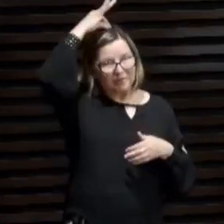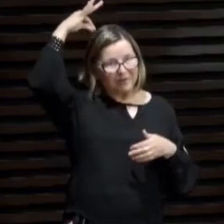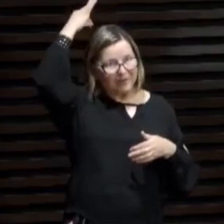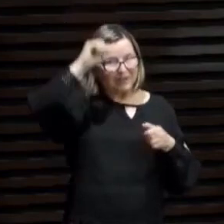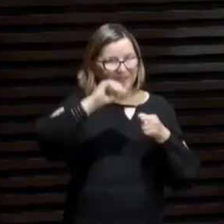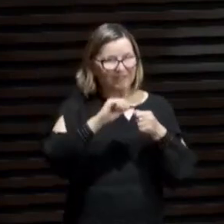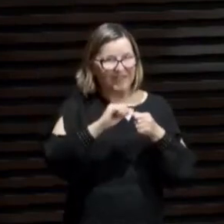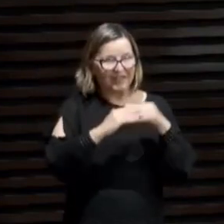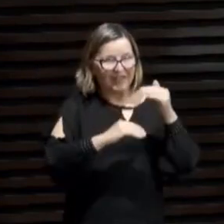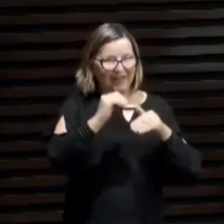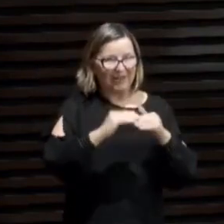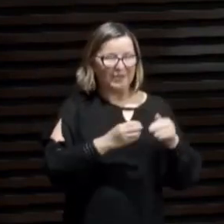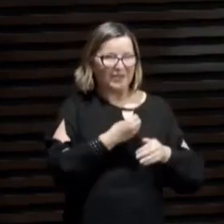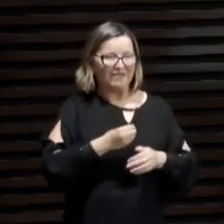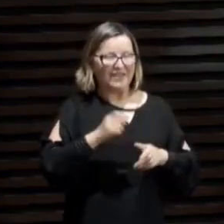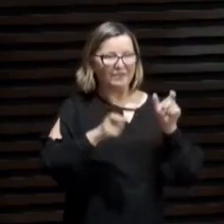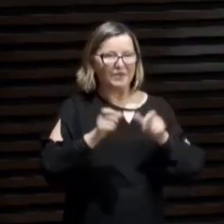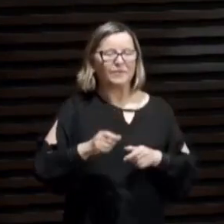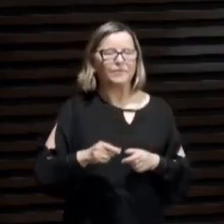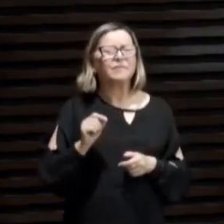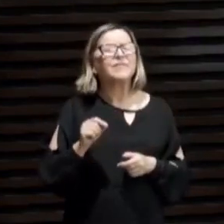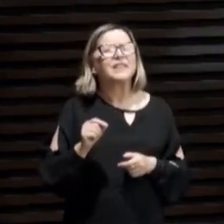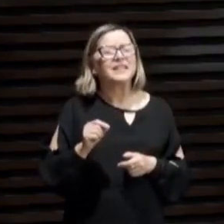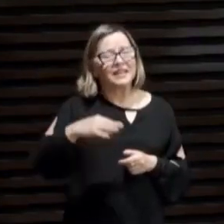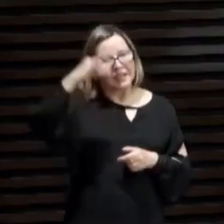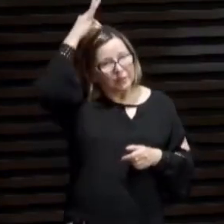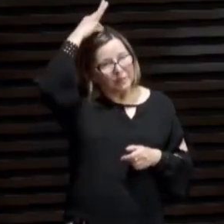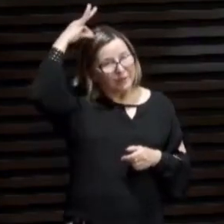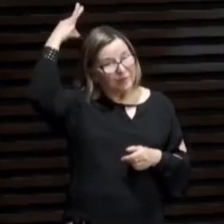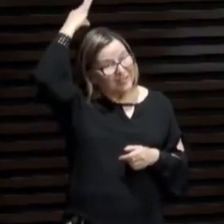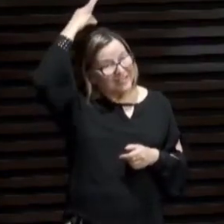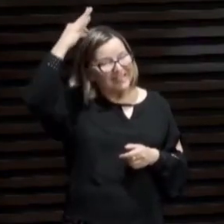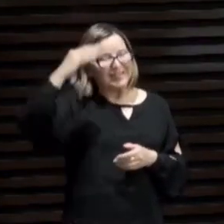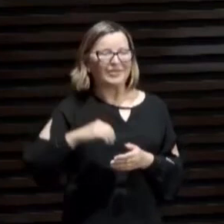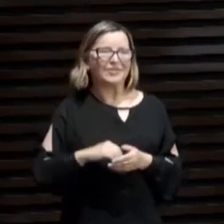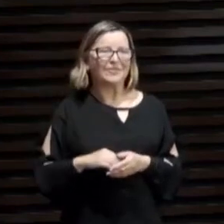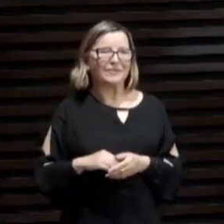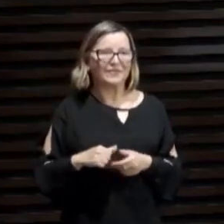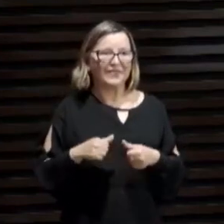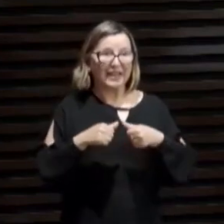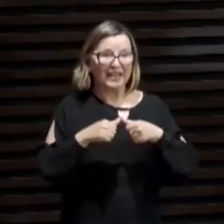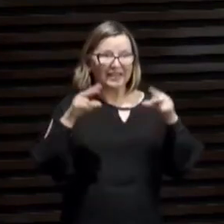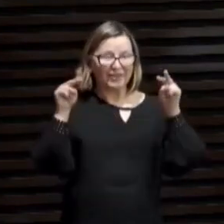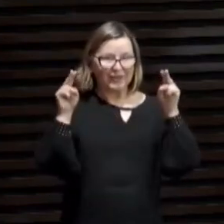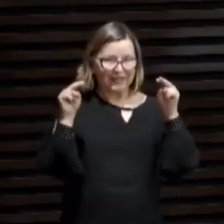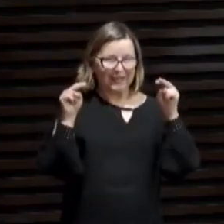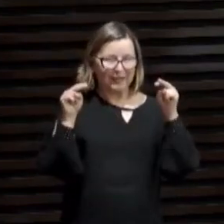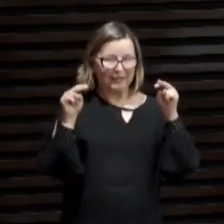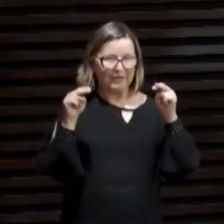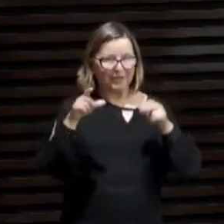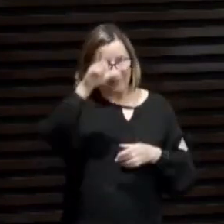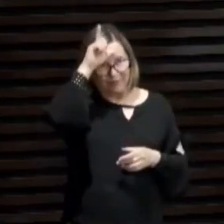homem. Quem é o Espírito Santo? Esse foi o tema que a liderança dos jovens me passou